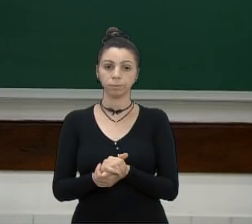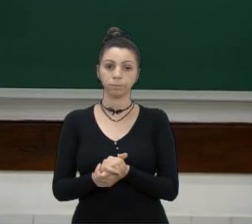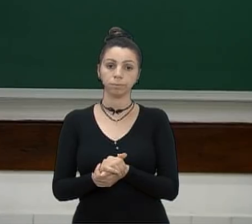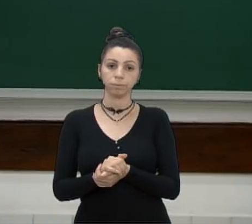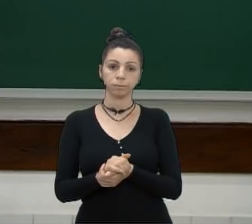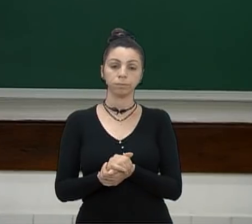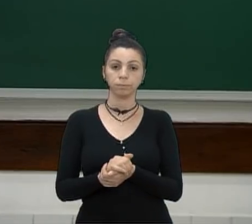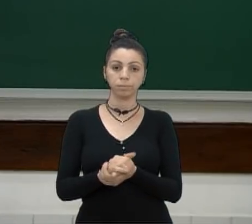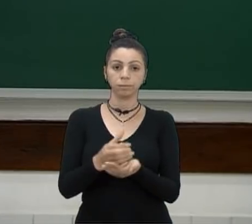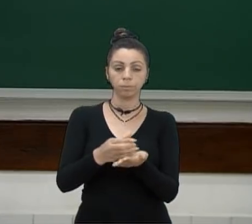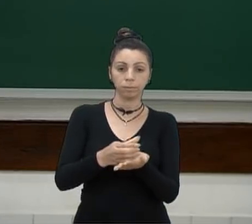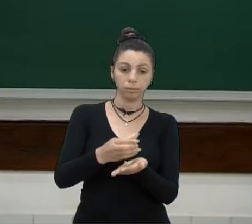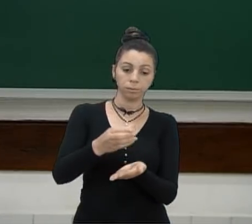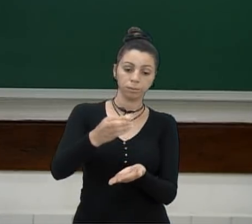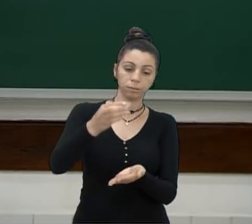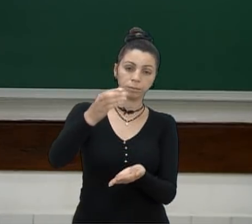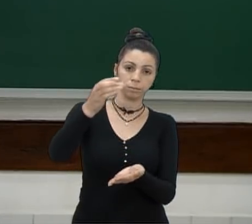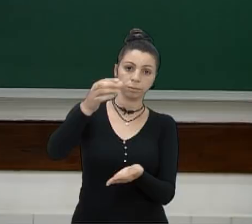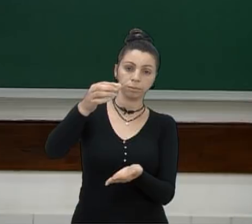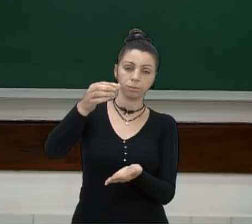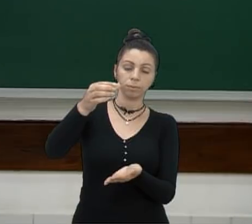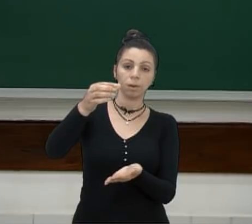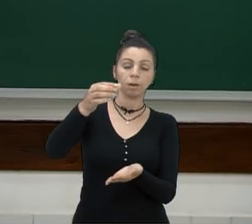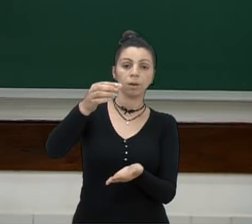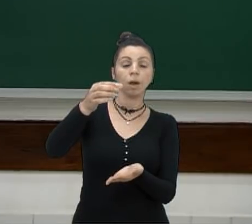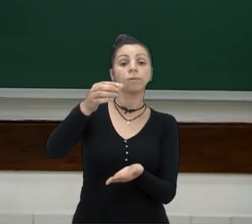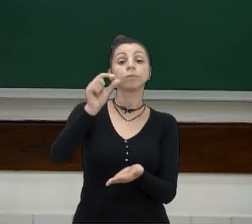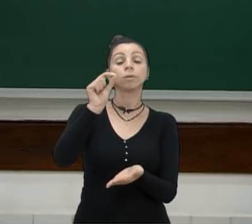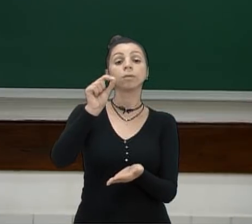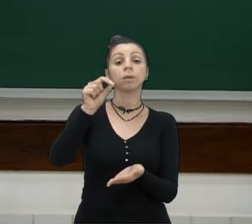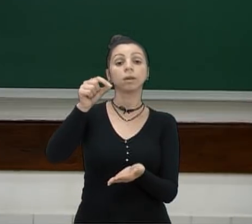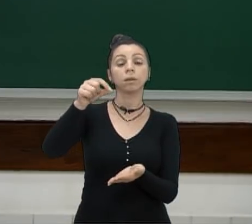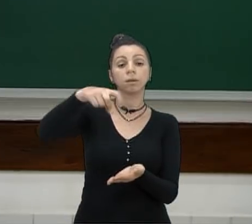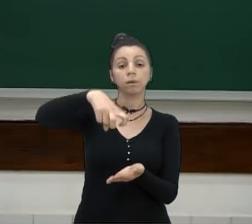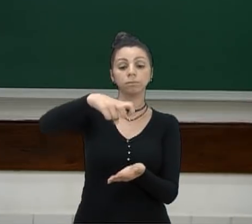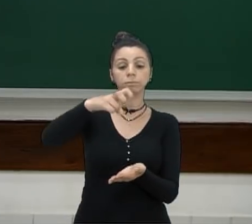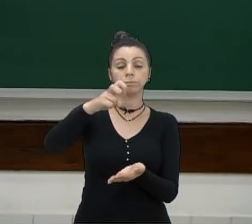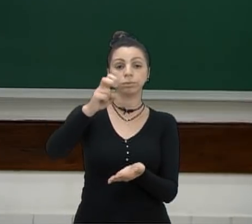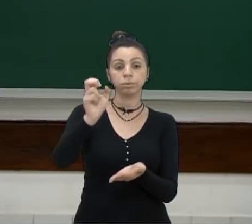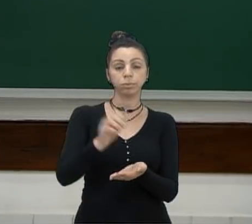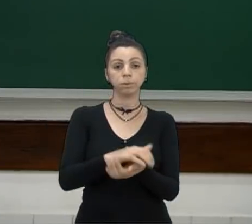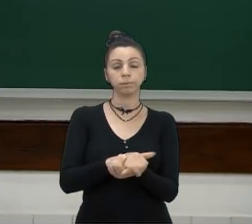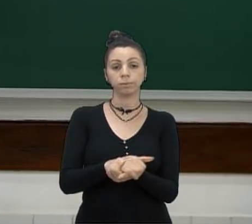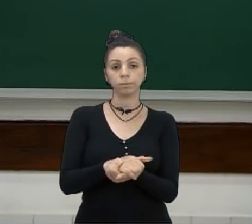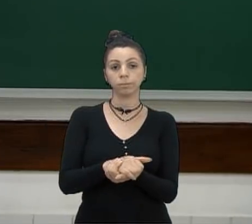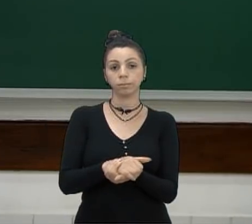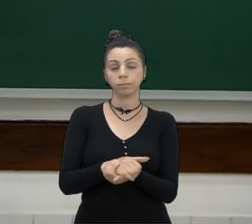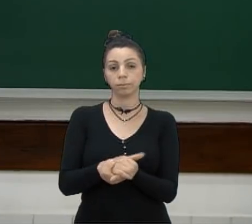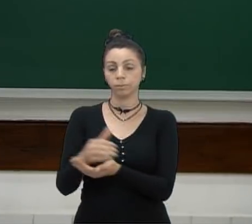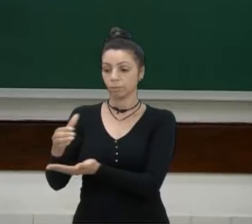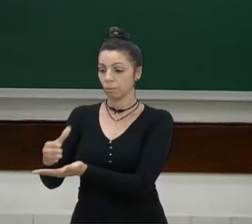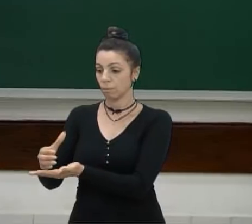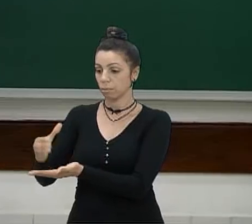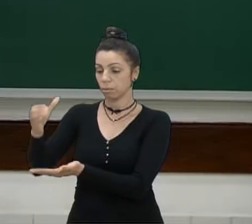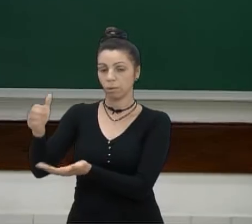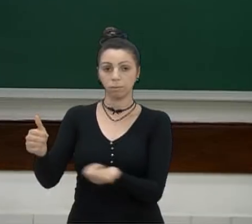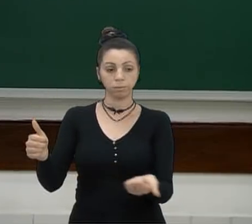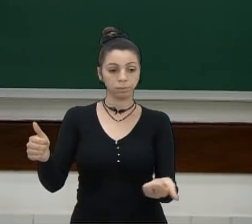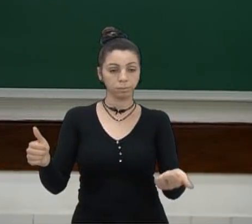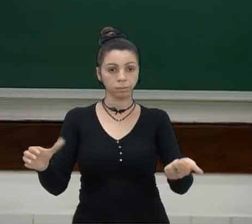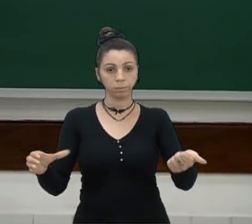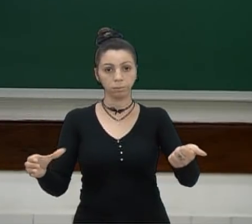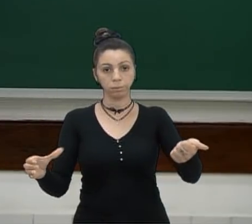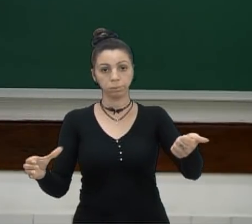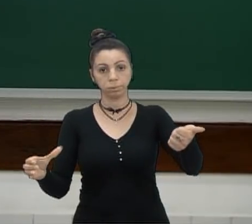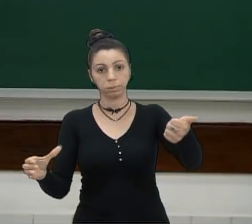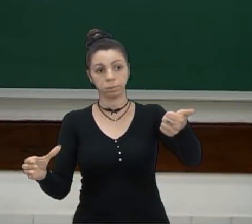vou colocar, por exemplo, numa jarra para fazer um suco. Se eu não derrubar nenhuma gota dessa água, eu